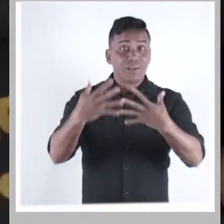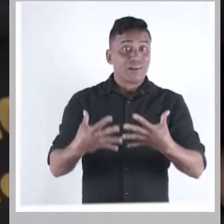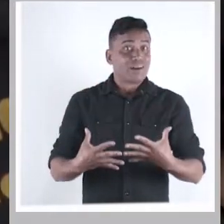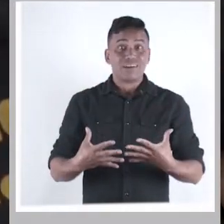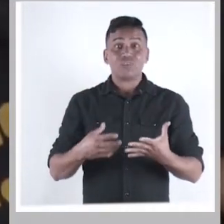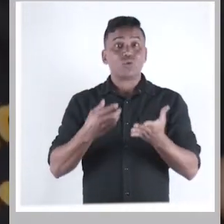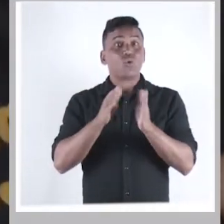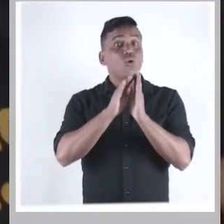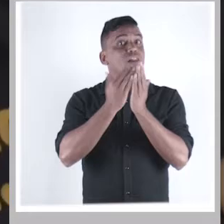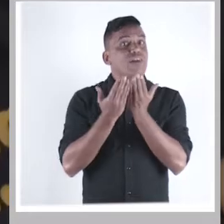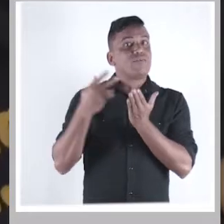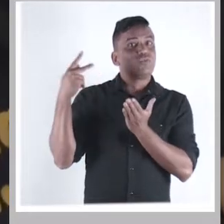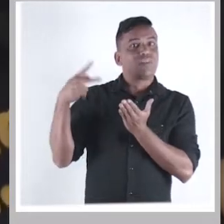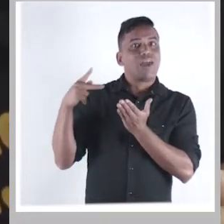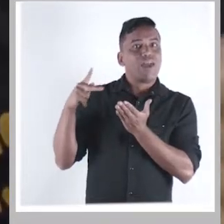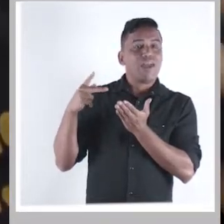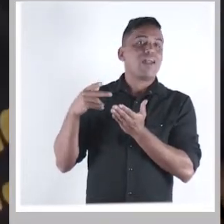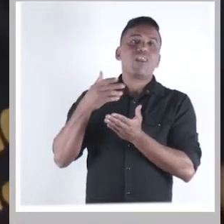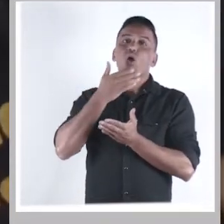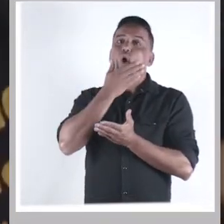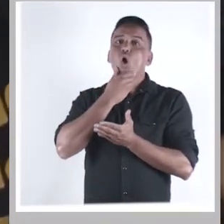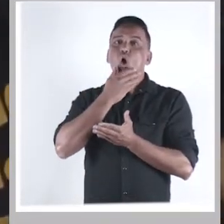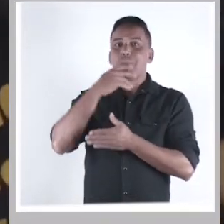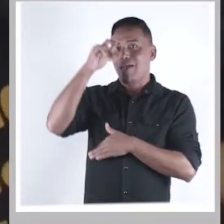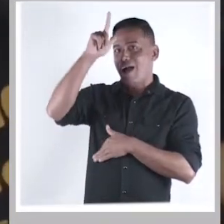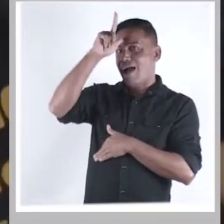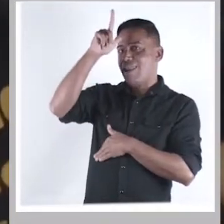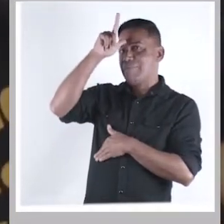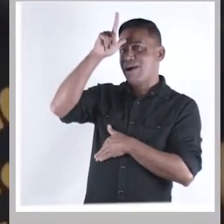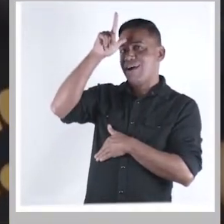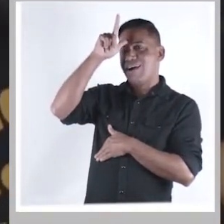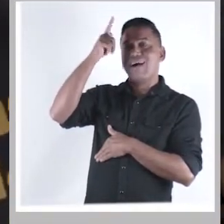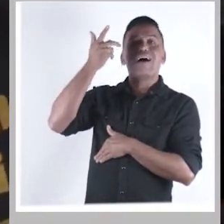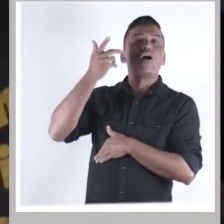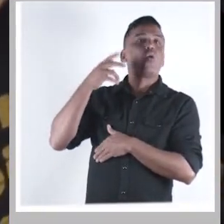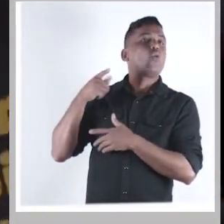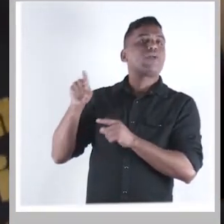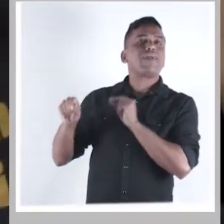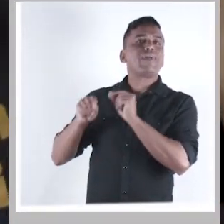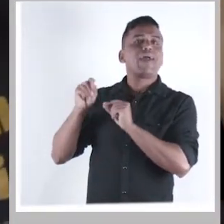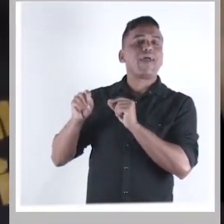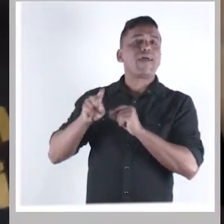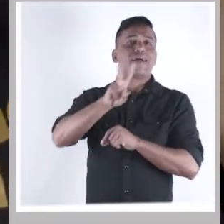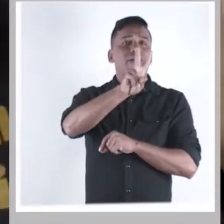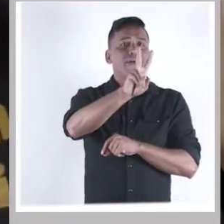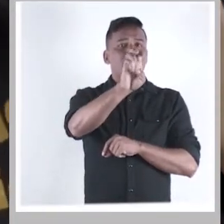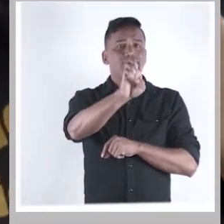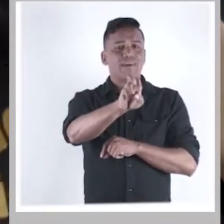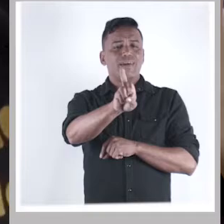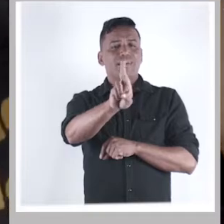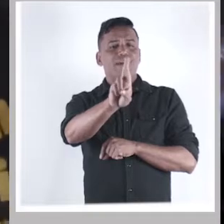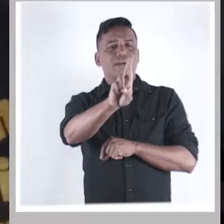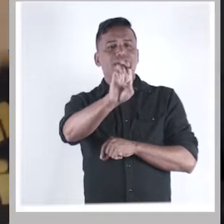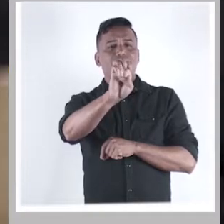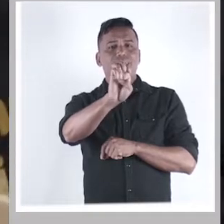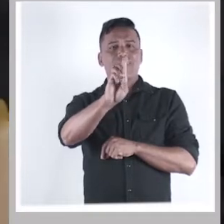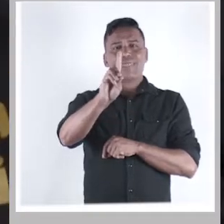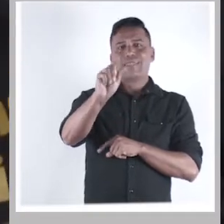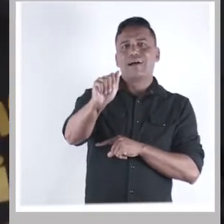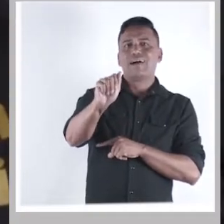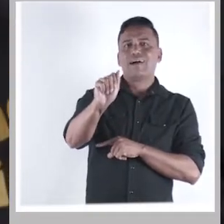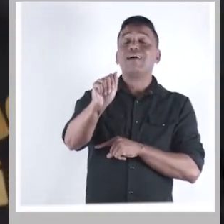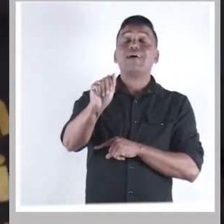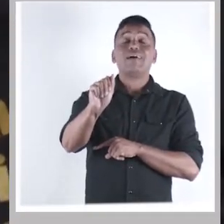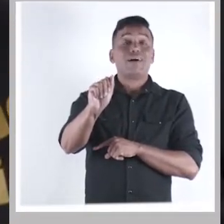Sertão Veredas para o tradutor alemão. É maravilhosa a carta, sabe? Ele explicando Grande Sertão, o que é uma vereda, né?